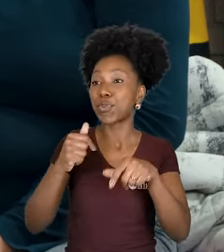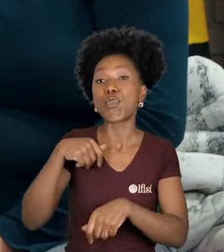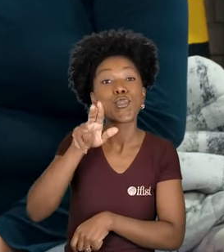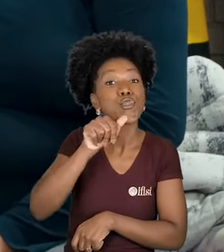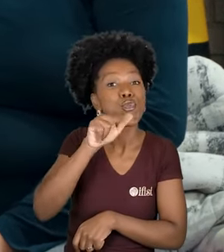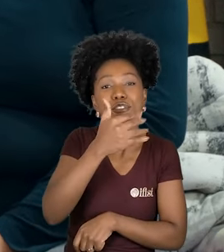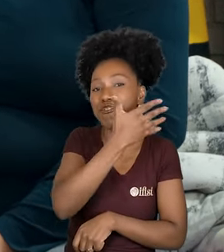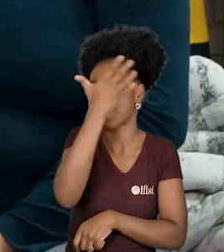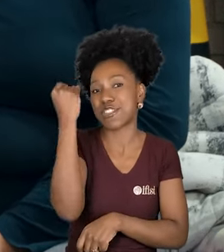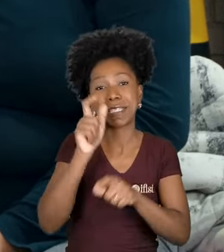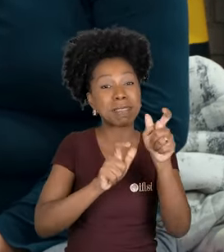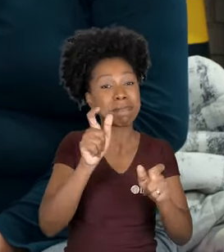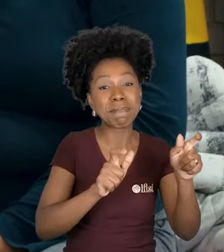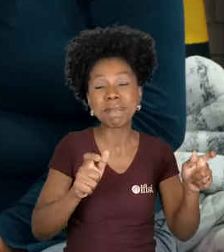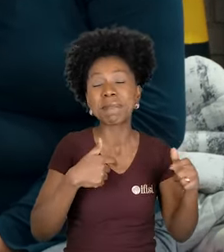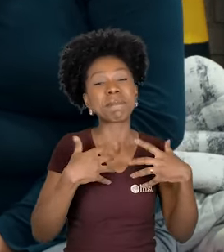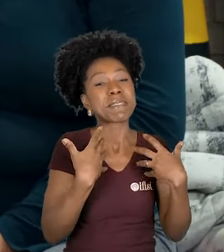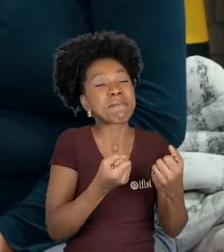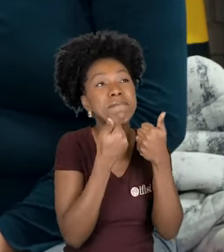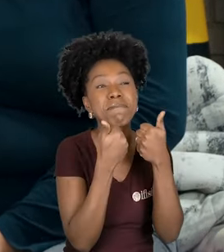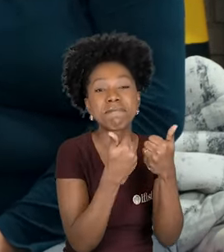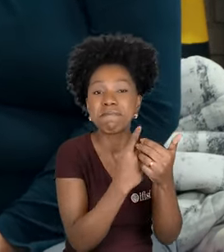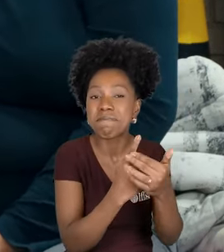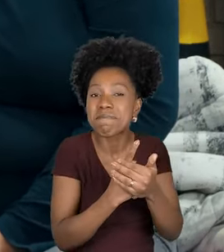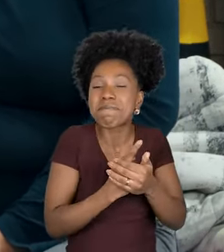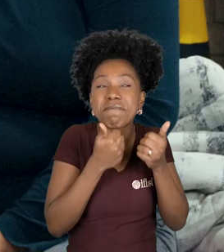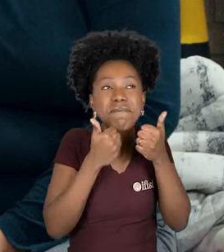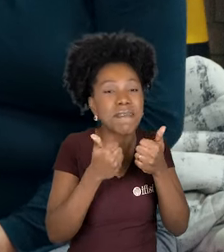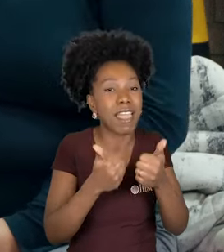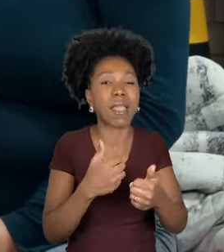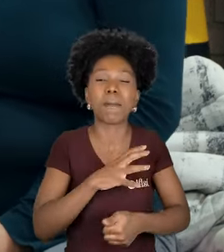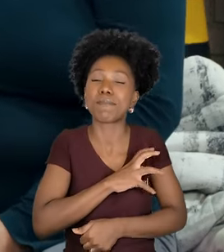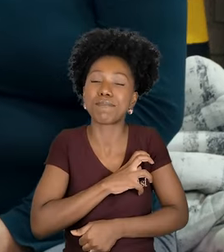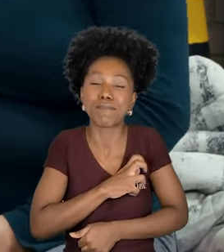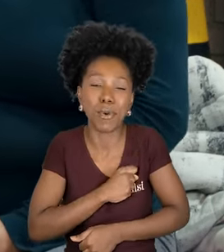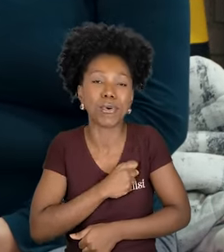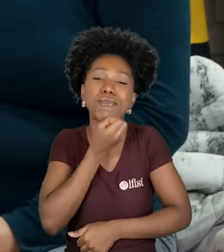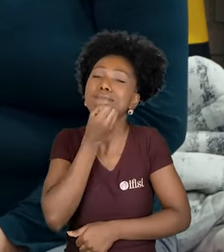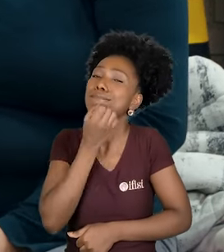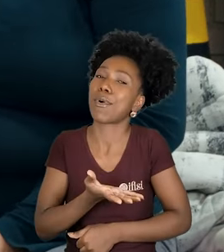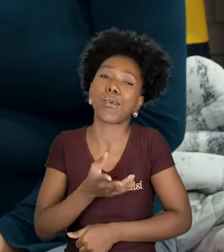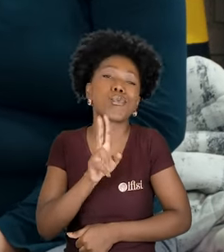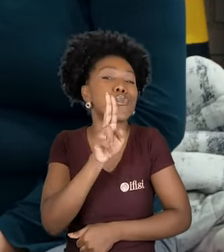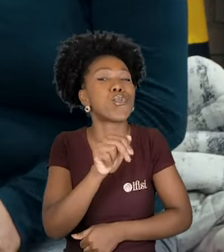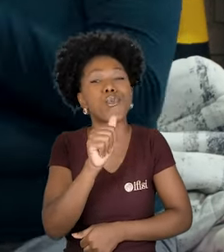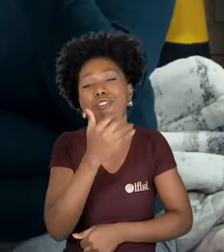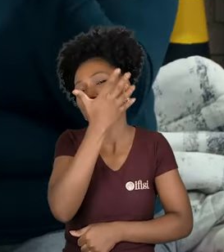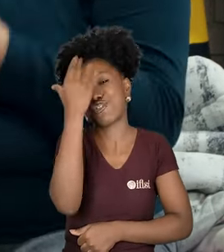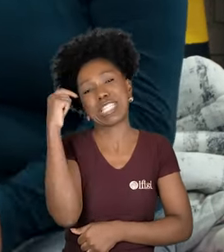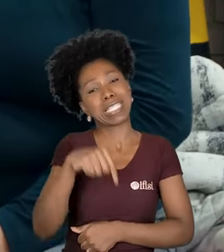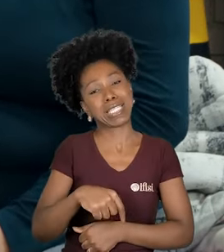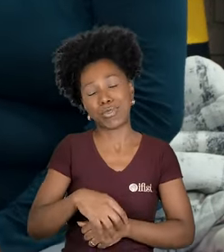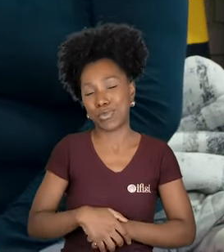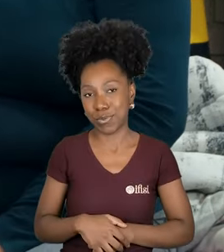Todas elas, eu nunca vou esquecer. Todas me acolheram assim com um imenso amor. Muito bom mesmo. Não vou esquecer